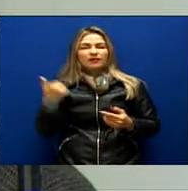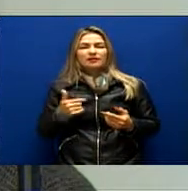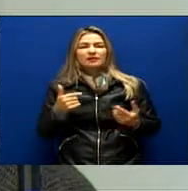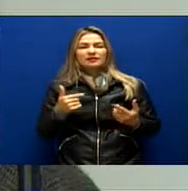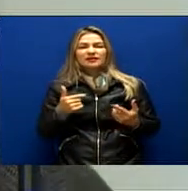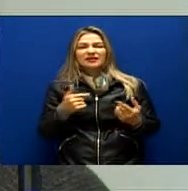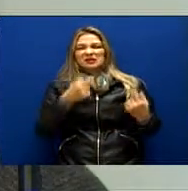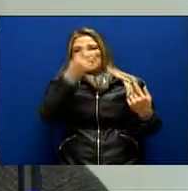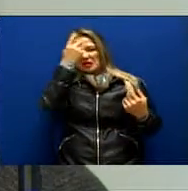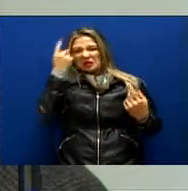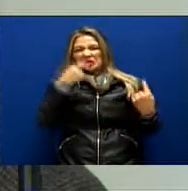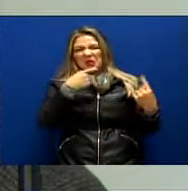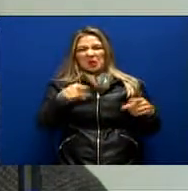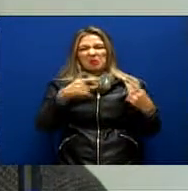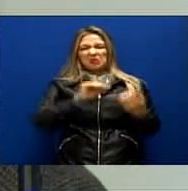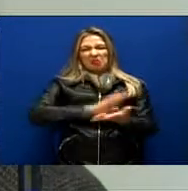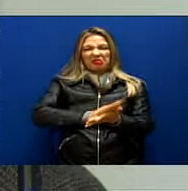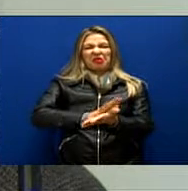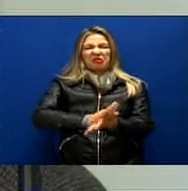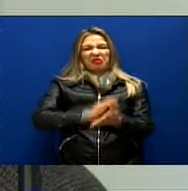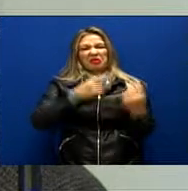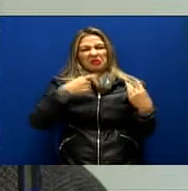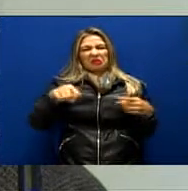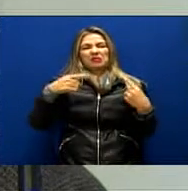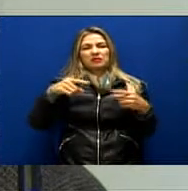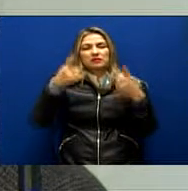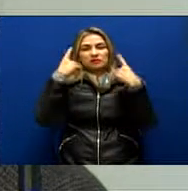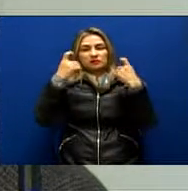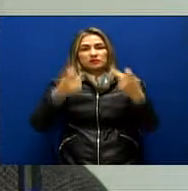Nordeste. Eu nunca soube o nome dela.